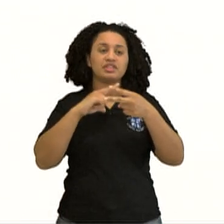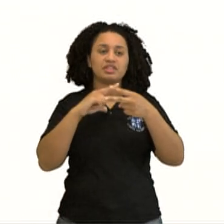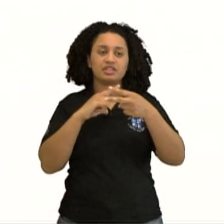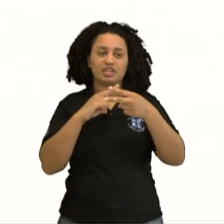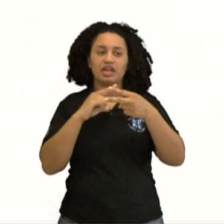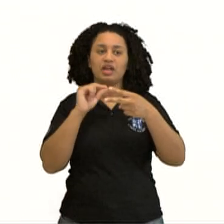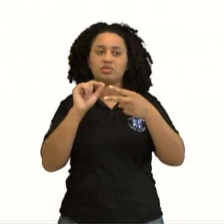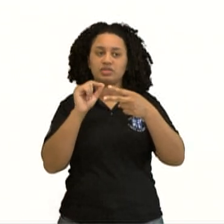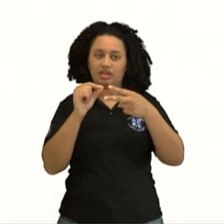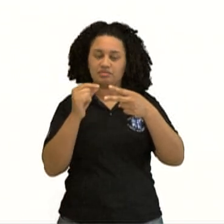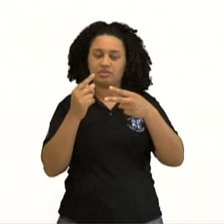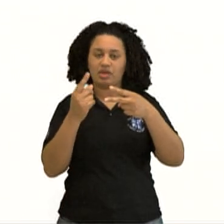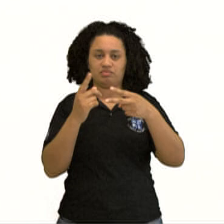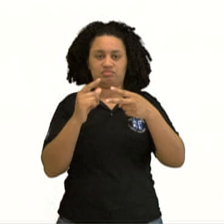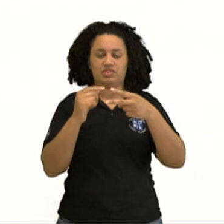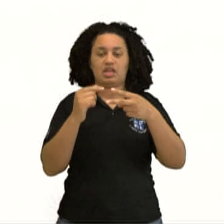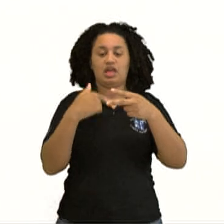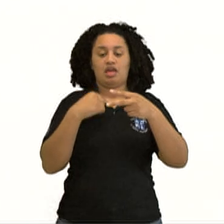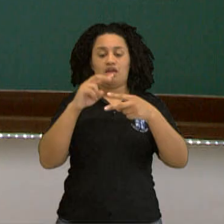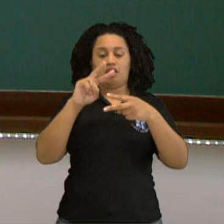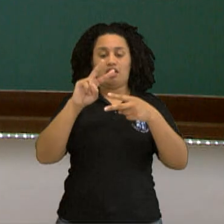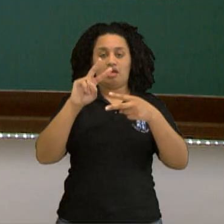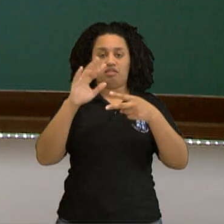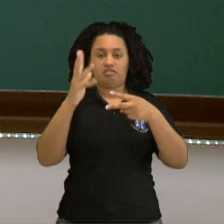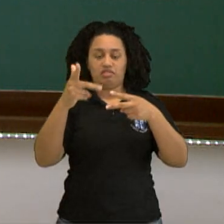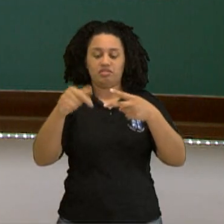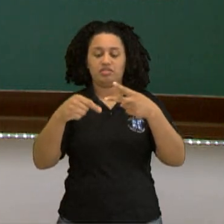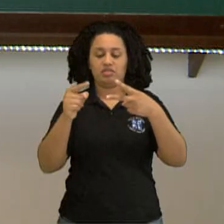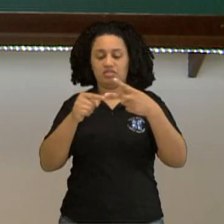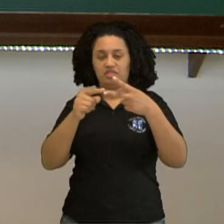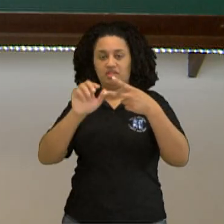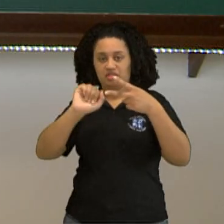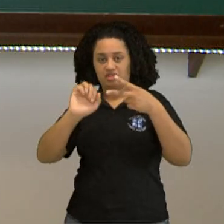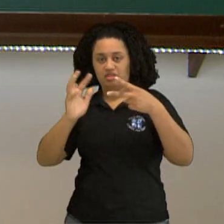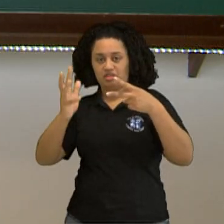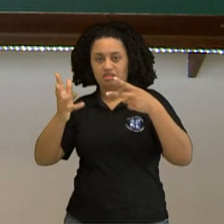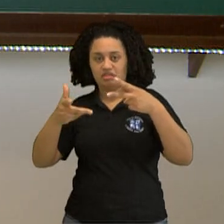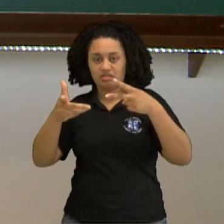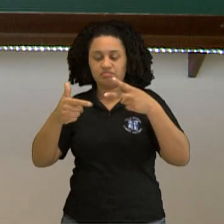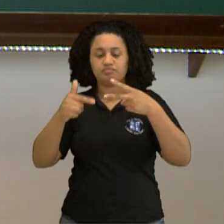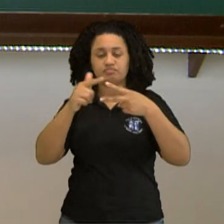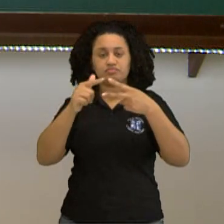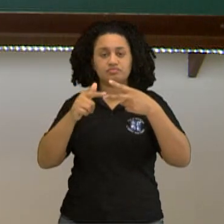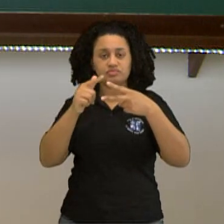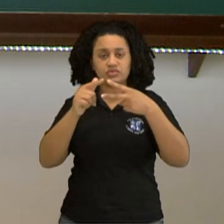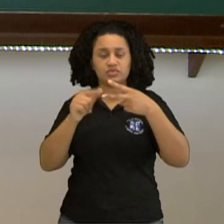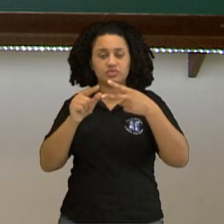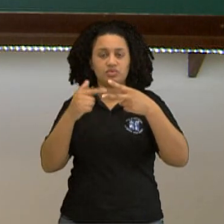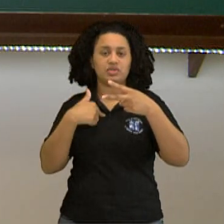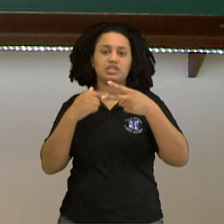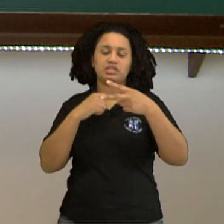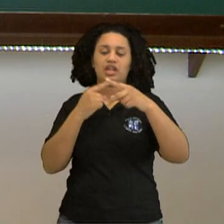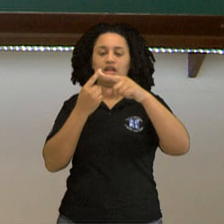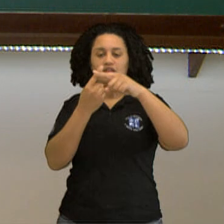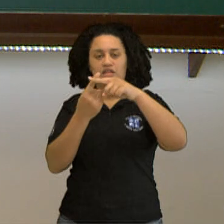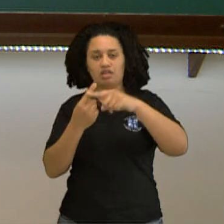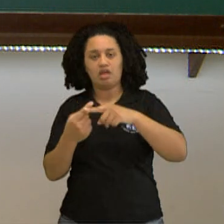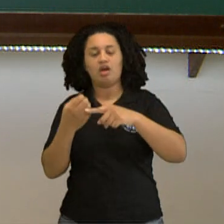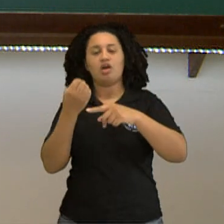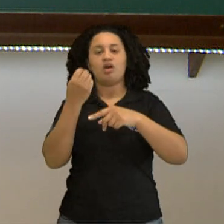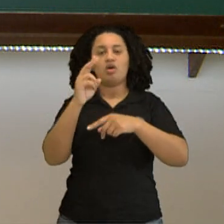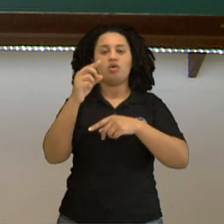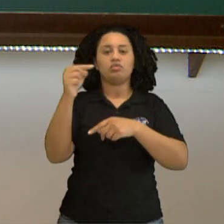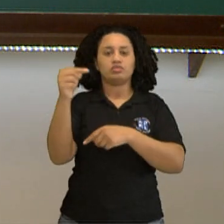ou seja, tanto a velocidade como a aceleração, ela será do mesmo sinal, ou seja, aceleração